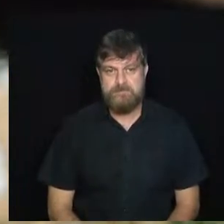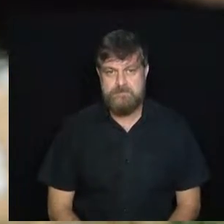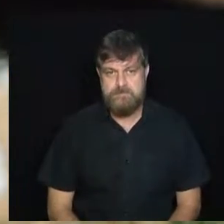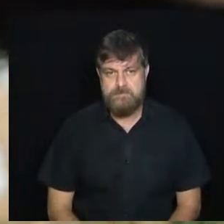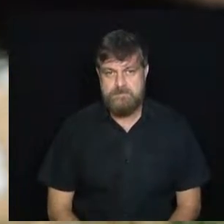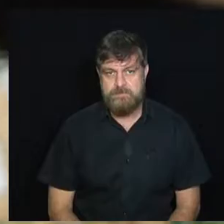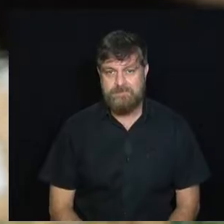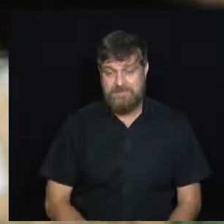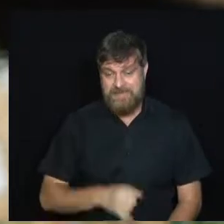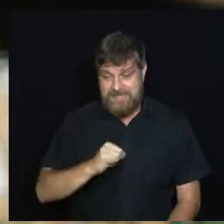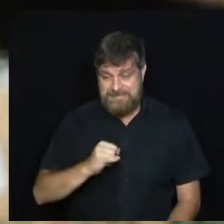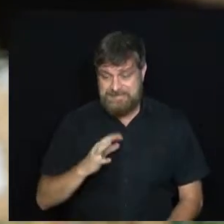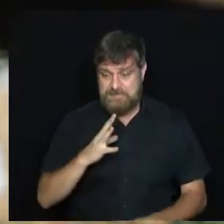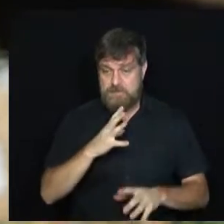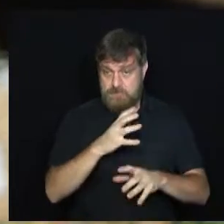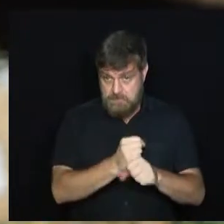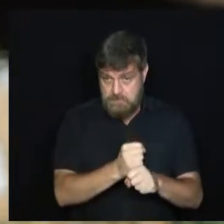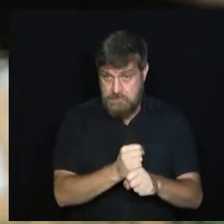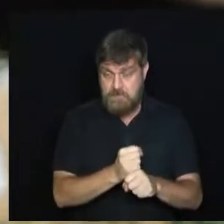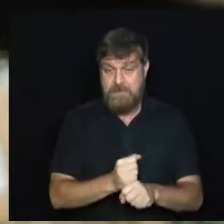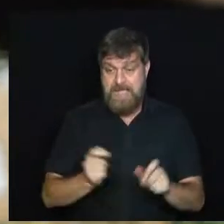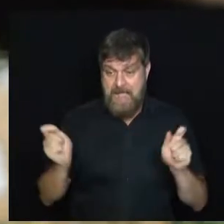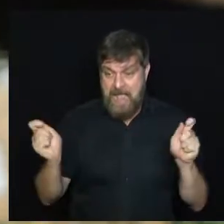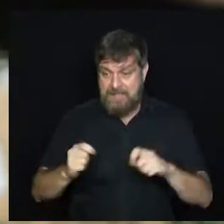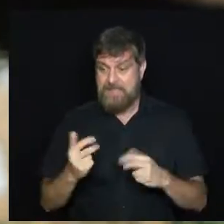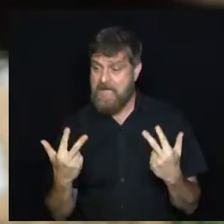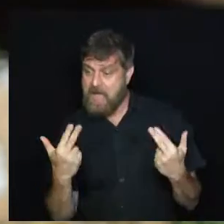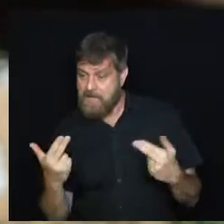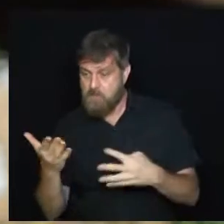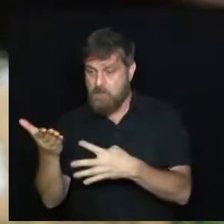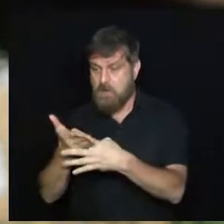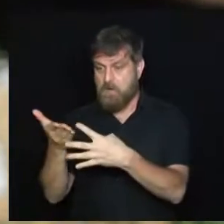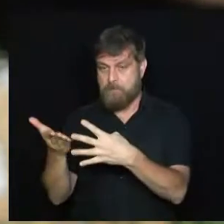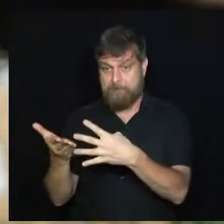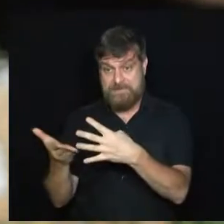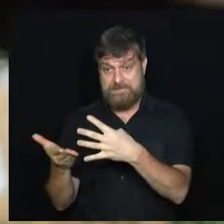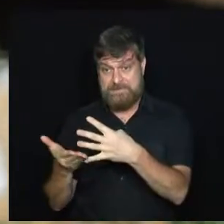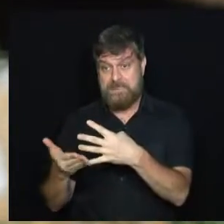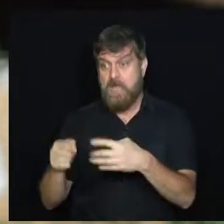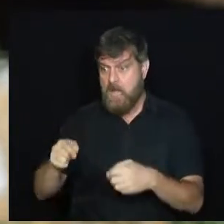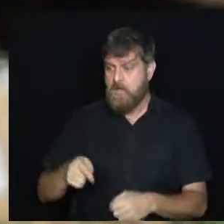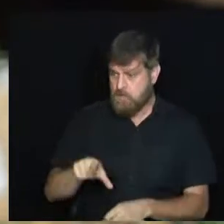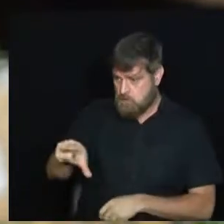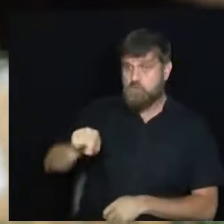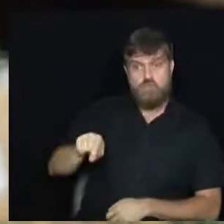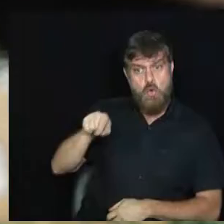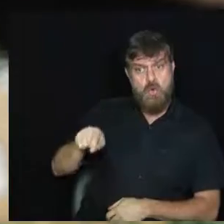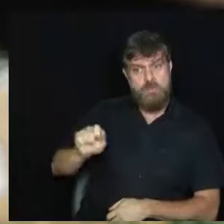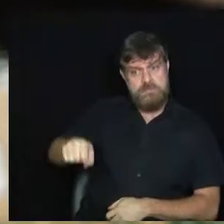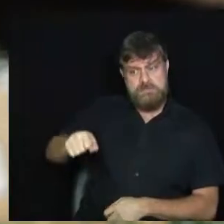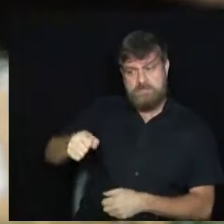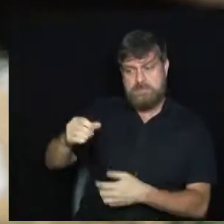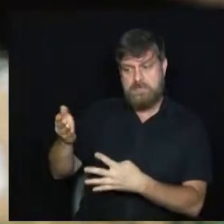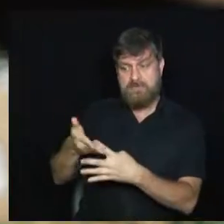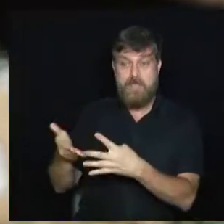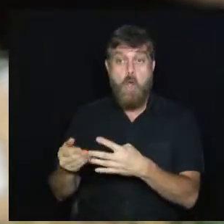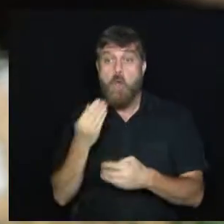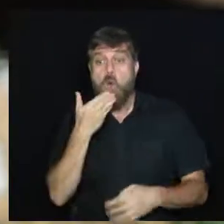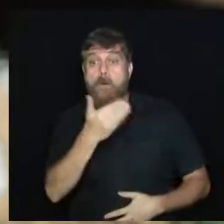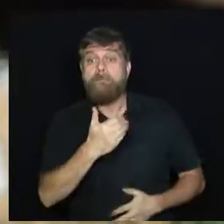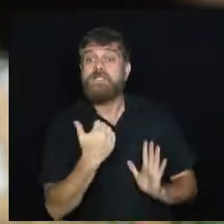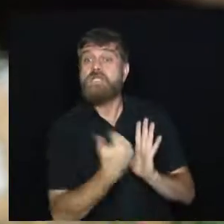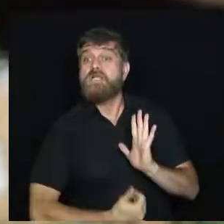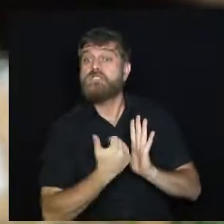Então, se o valor à vista for exatamente o mesmo do valor parcelado, vale a pena parcelar ou pedir um desconto à